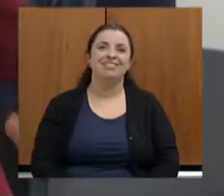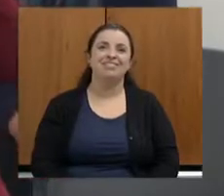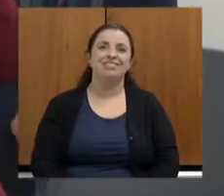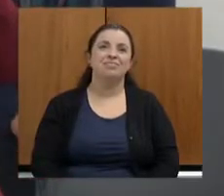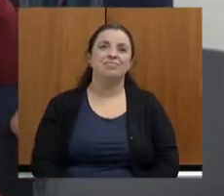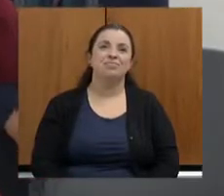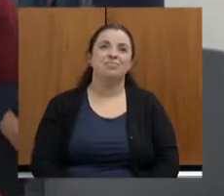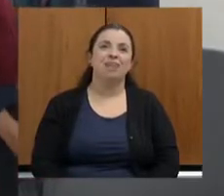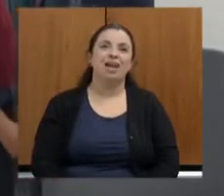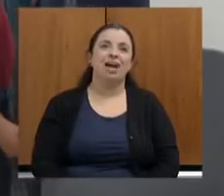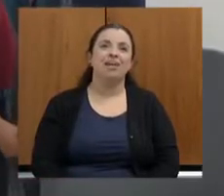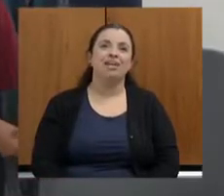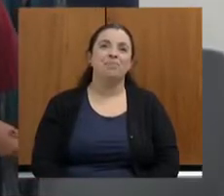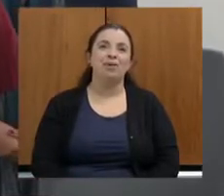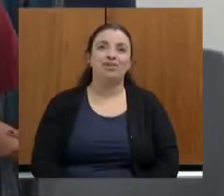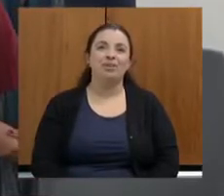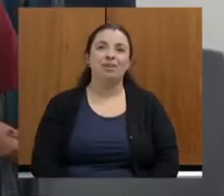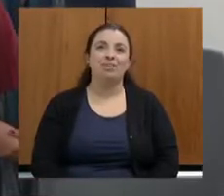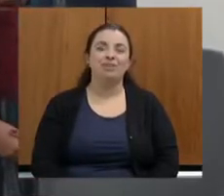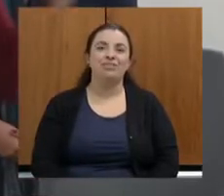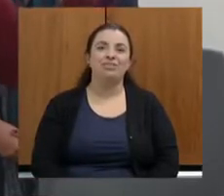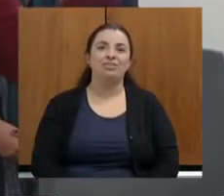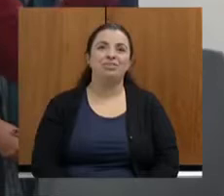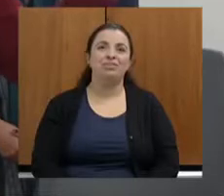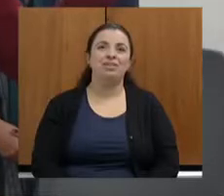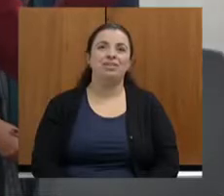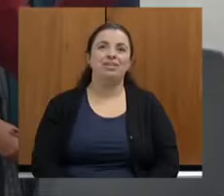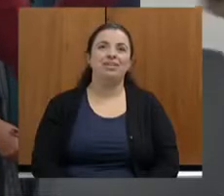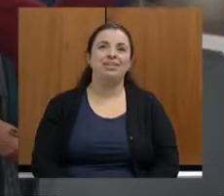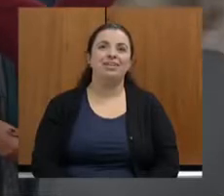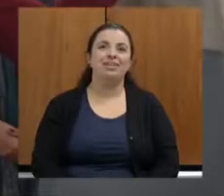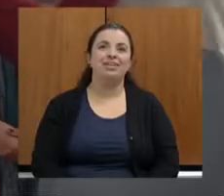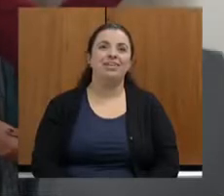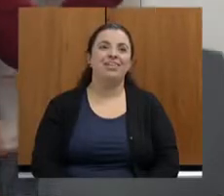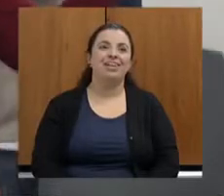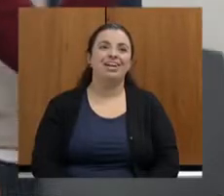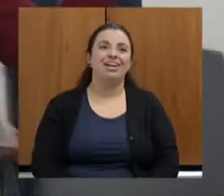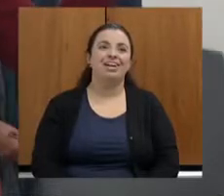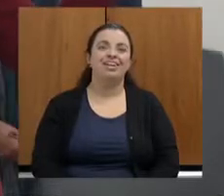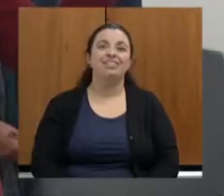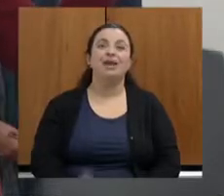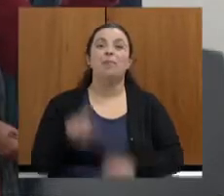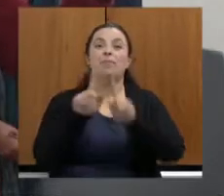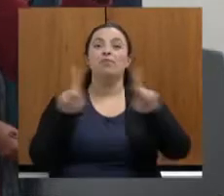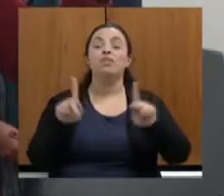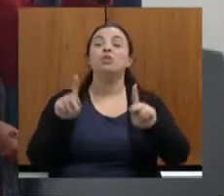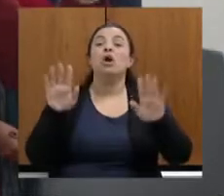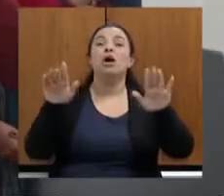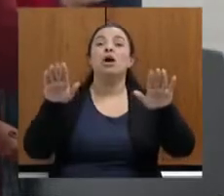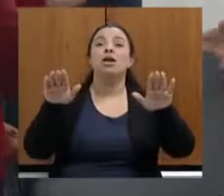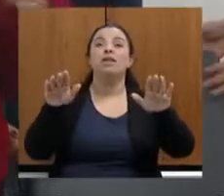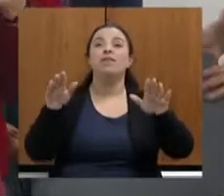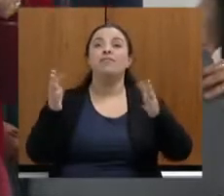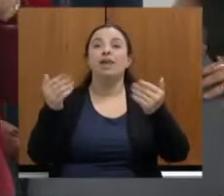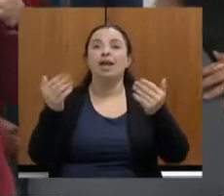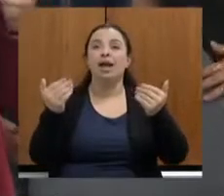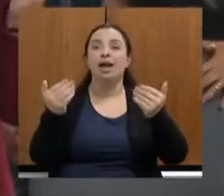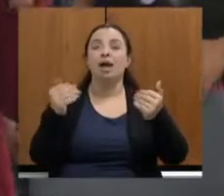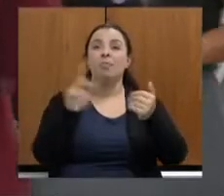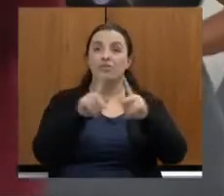segura assim cadê a professora Cadê a professora para mim começa a pessoa